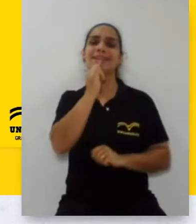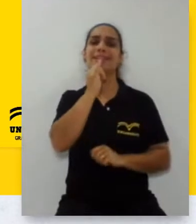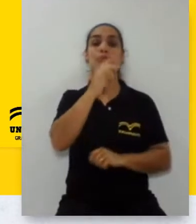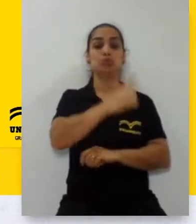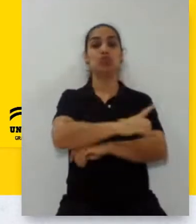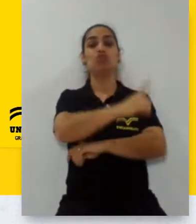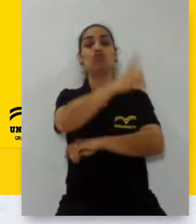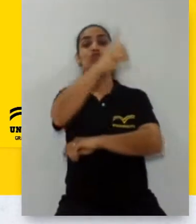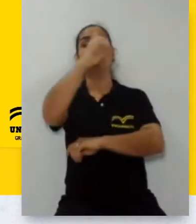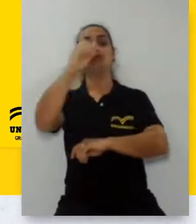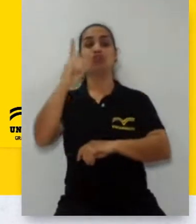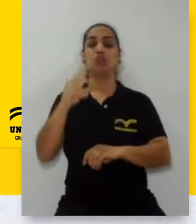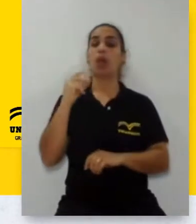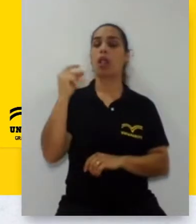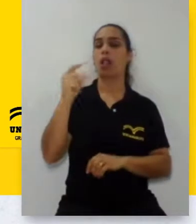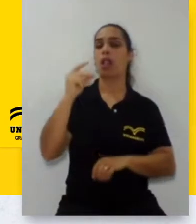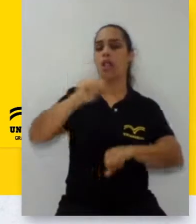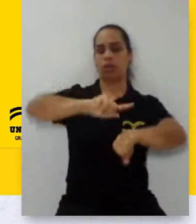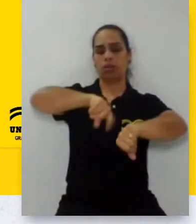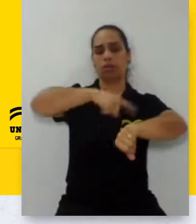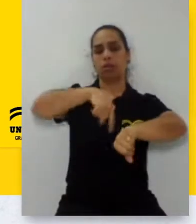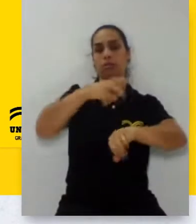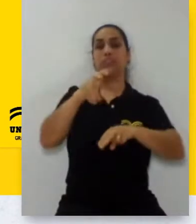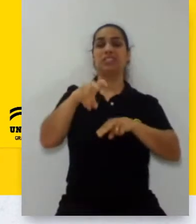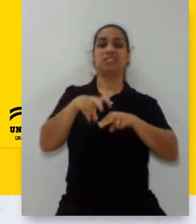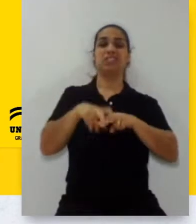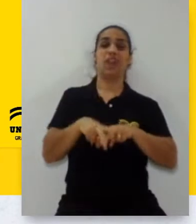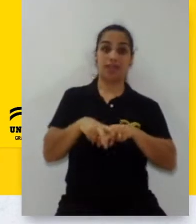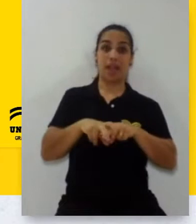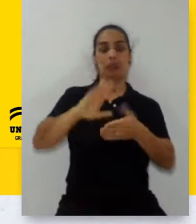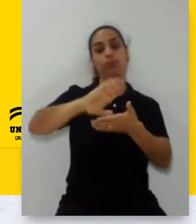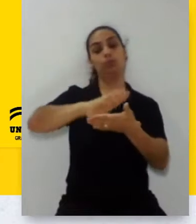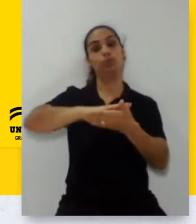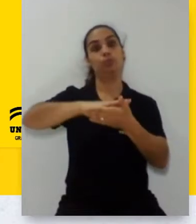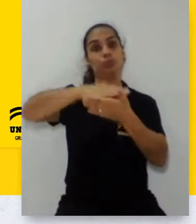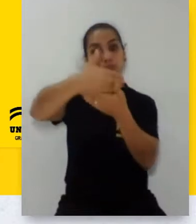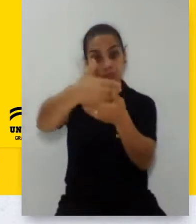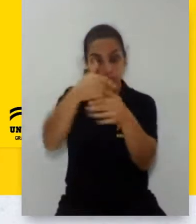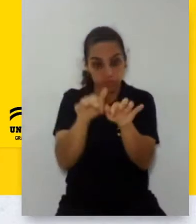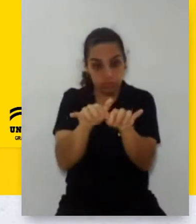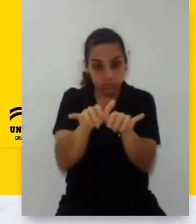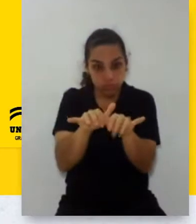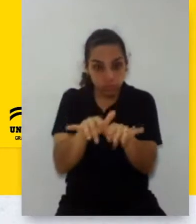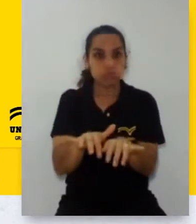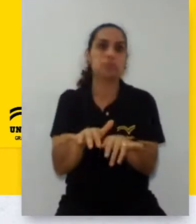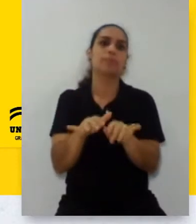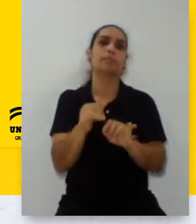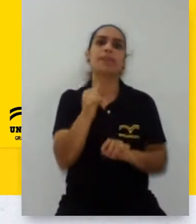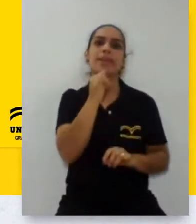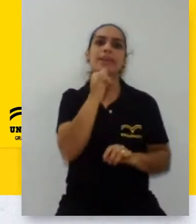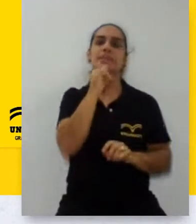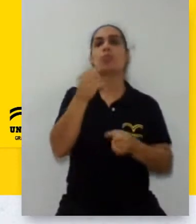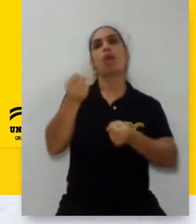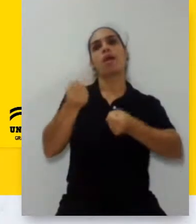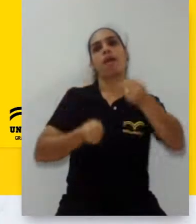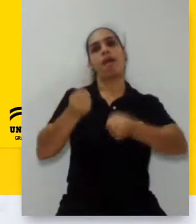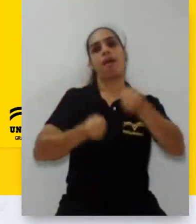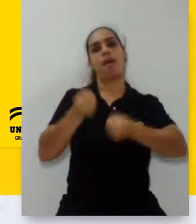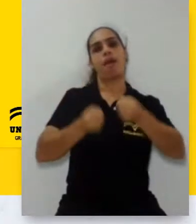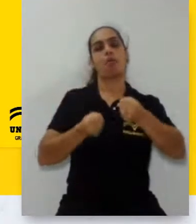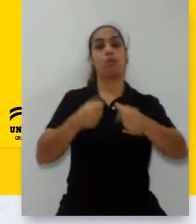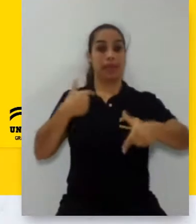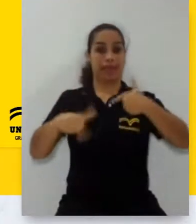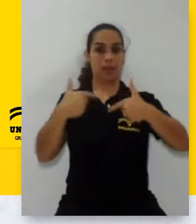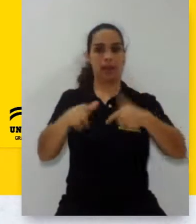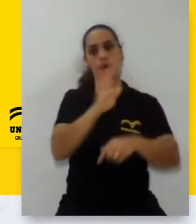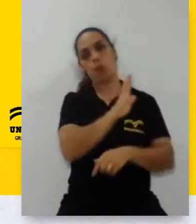uma tela, se você opta a ir para o trabalho de carro ou para o transporte público e não a pé ou de bicicleta ou de uma maneira ativa, se